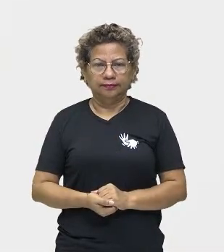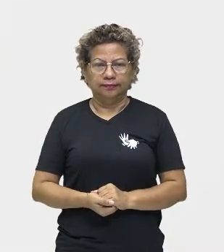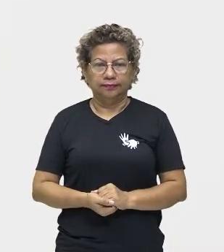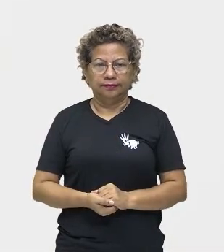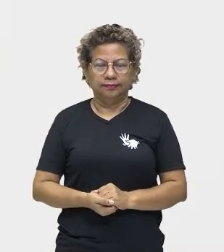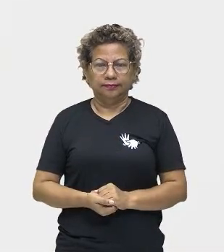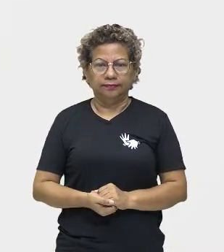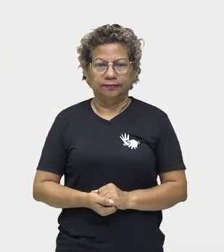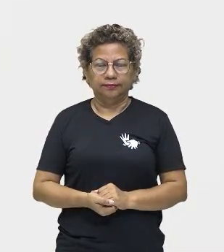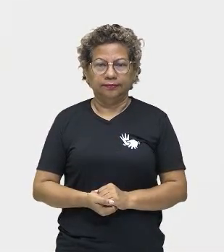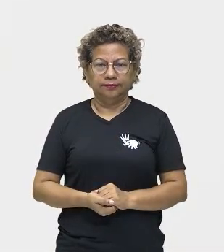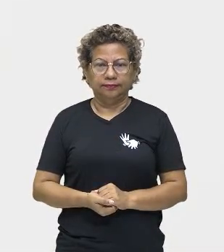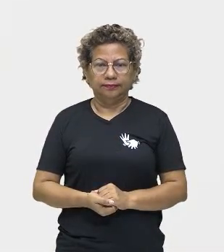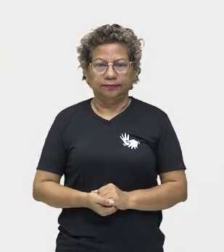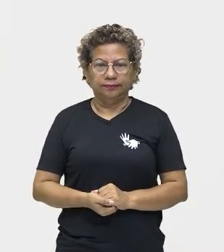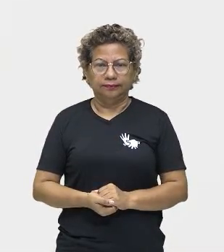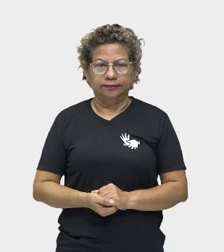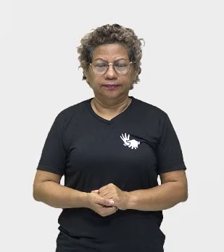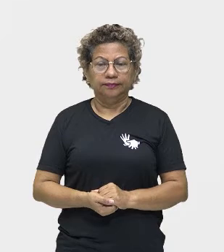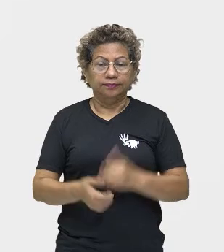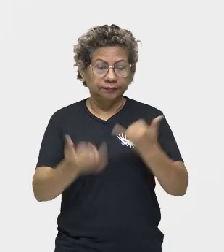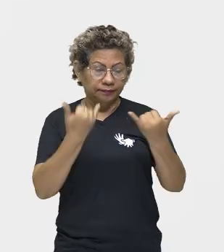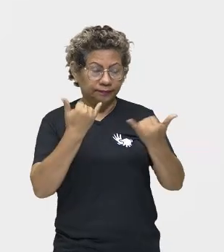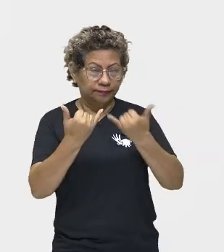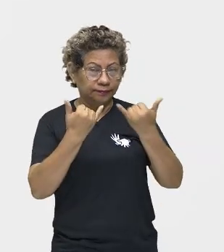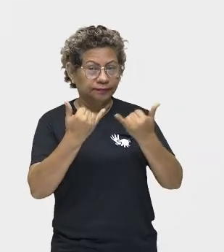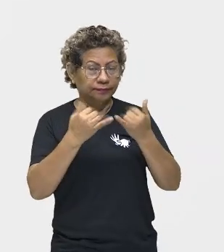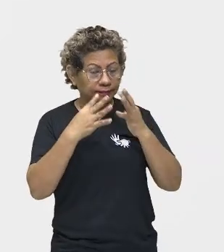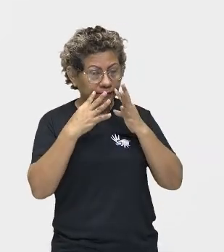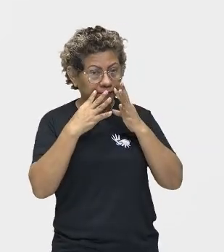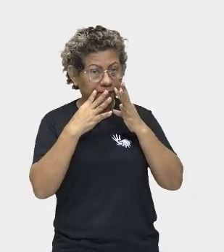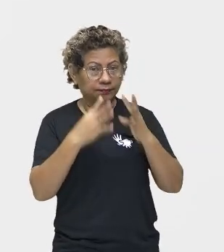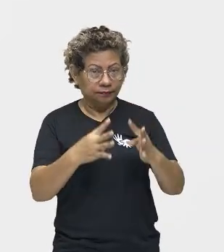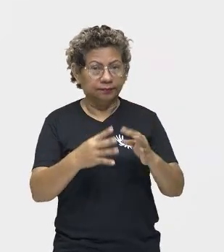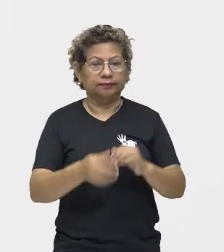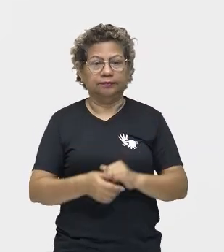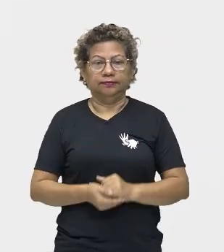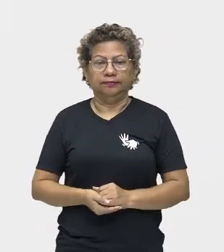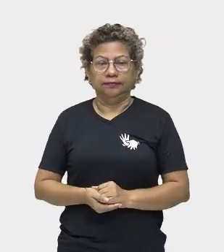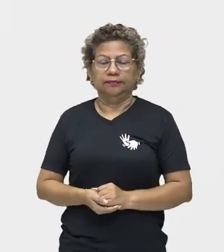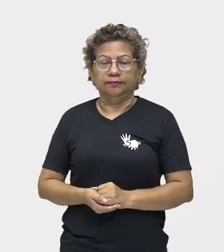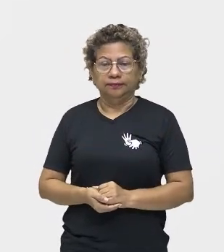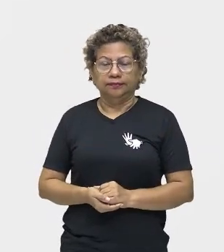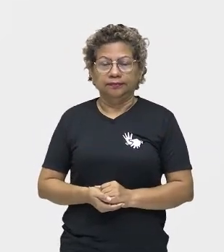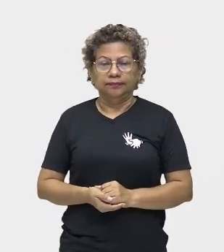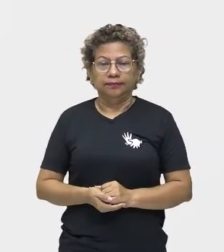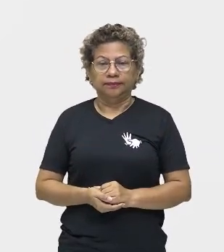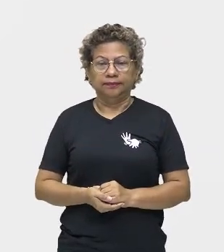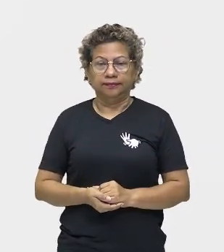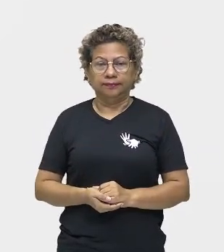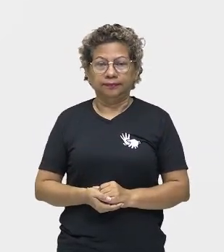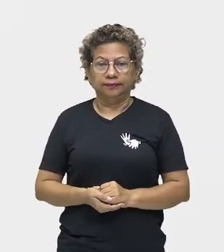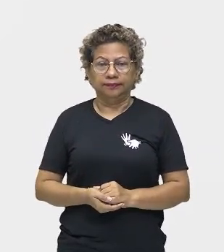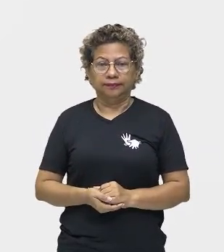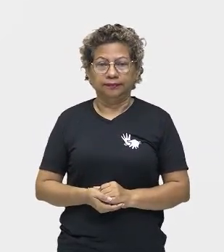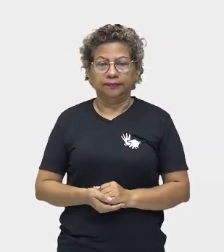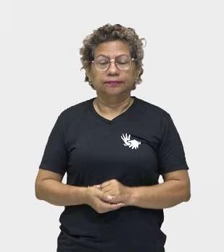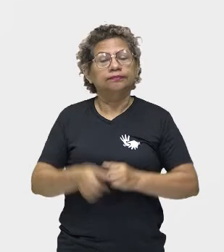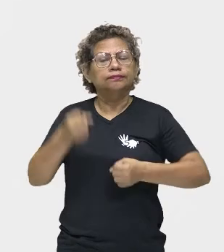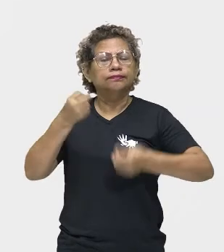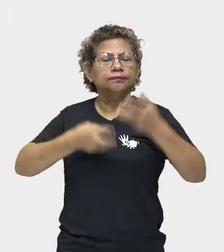hoje. A nossa terceira questão vem do Brasil Escola e foi adaptada. E diz o